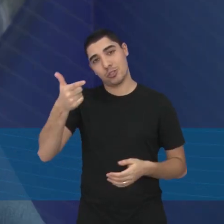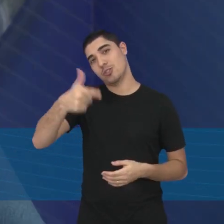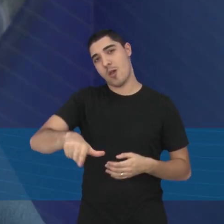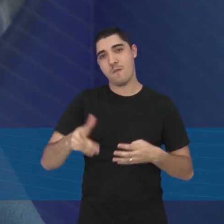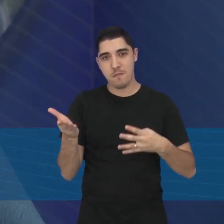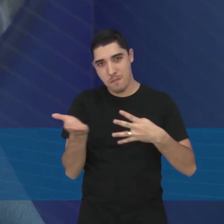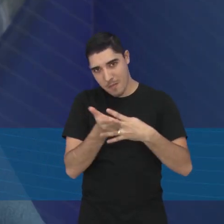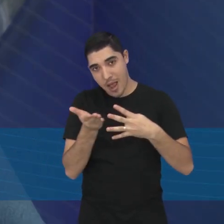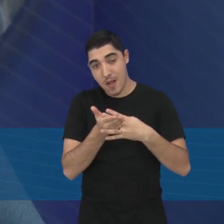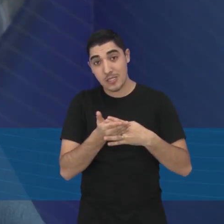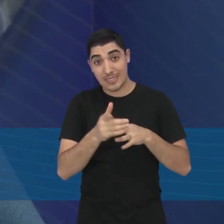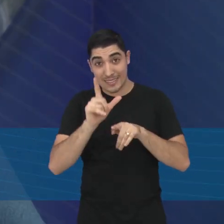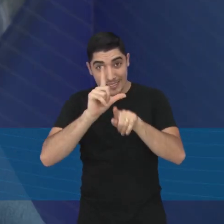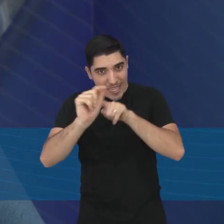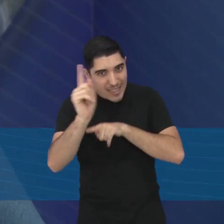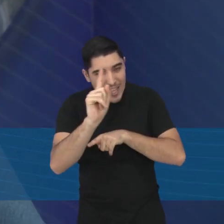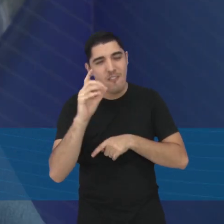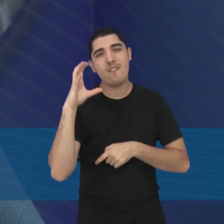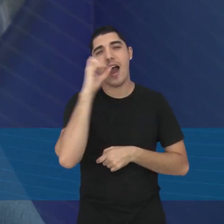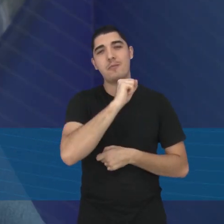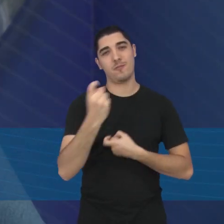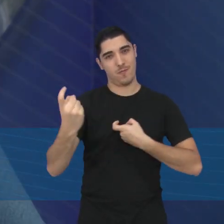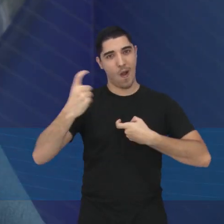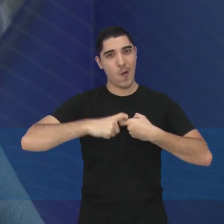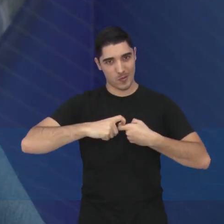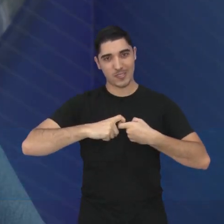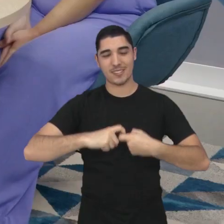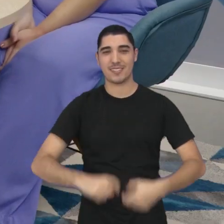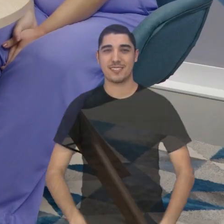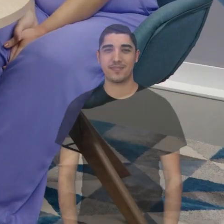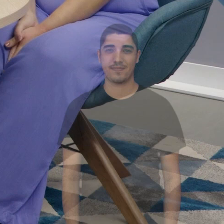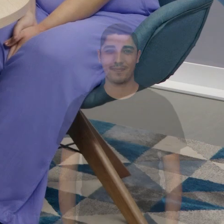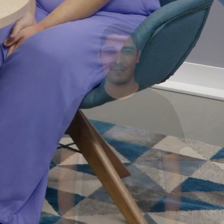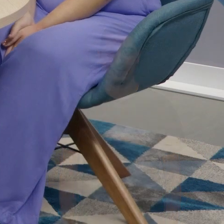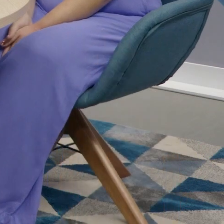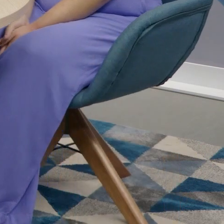para mais uma pausa. Não sai daí que voltamos já já.